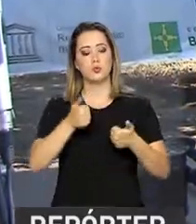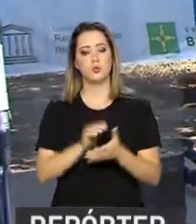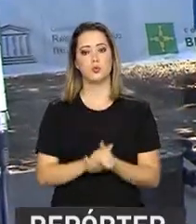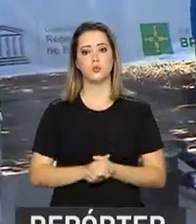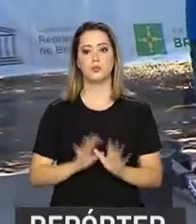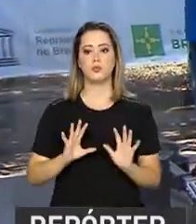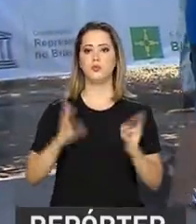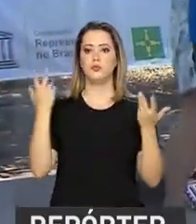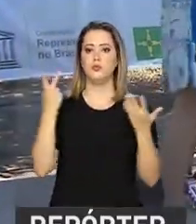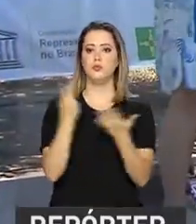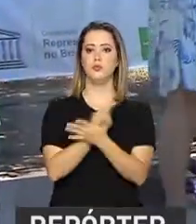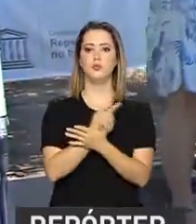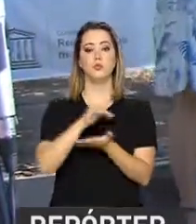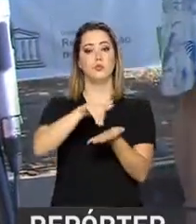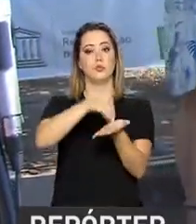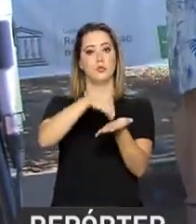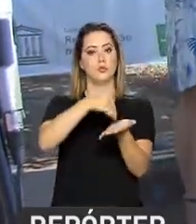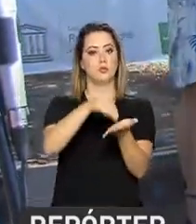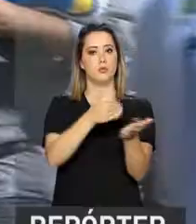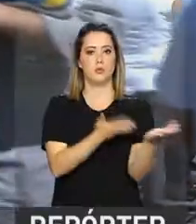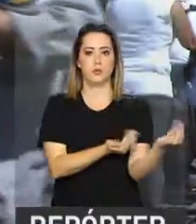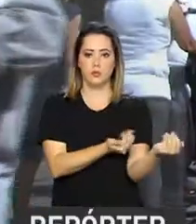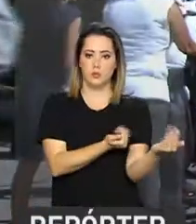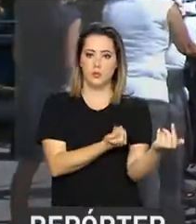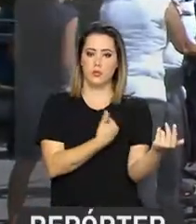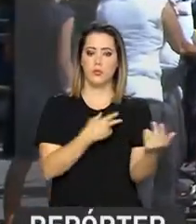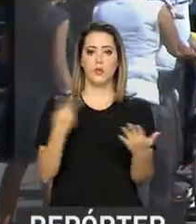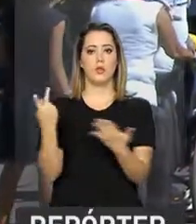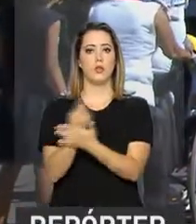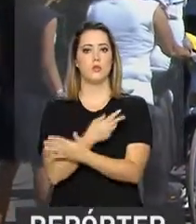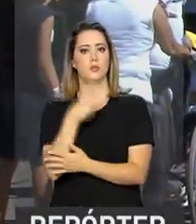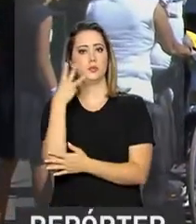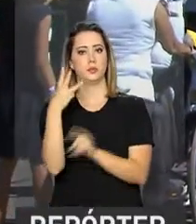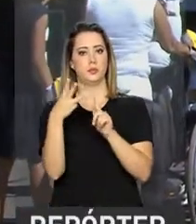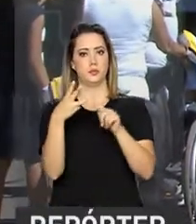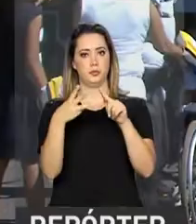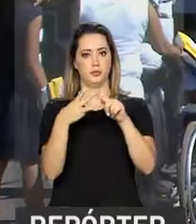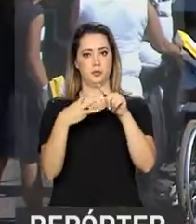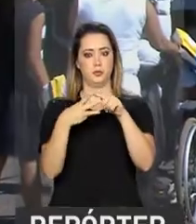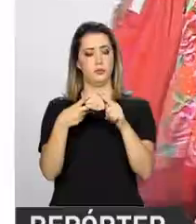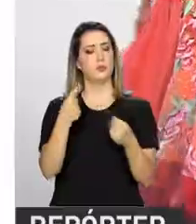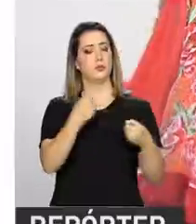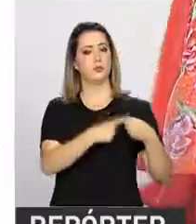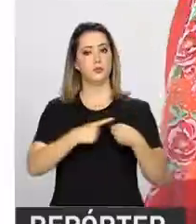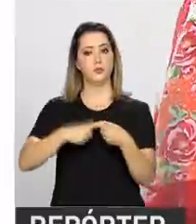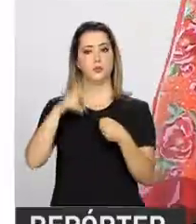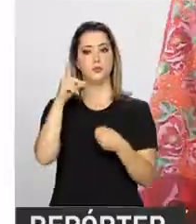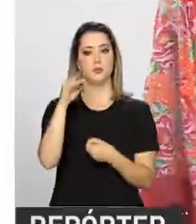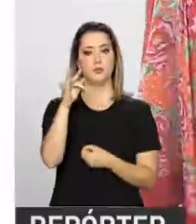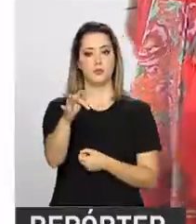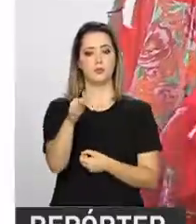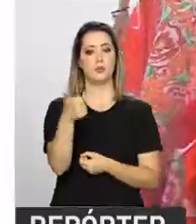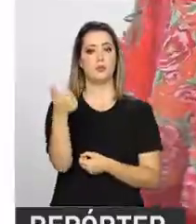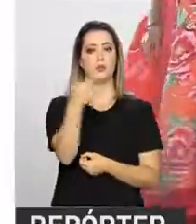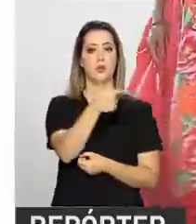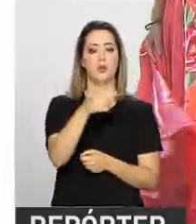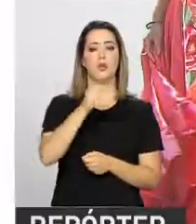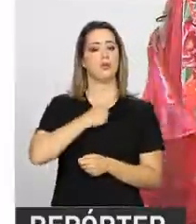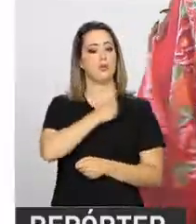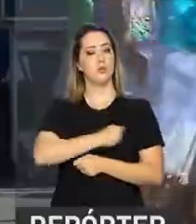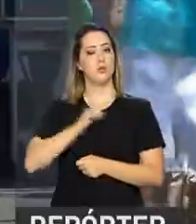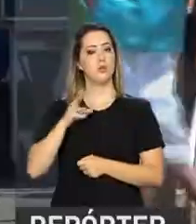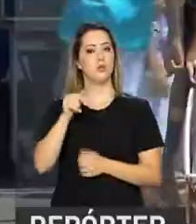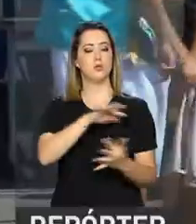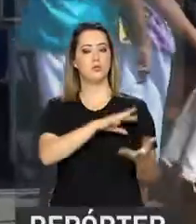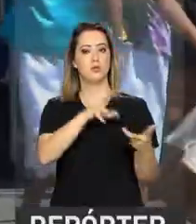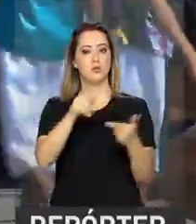comemorações realizadas pela Secretaria Nacional de Juventude aconteceram em 3 cidades do Distrito Federal. O dia 12 de agosto é celebrado em todo o